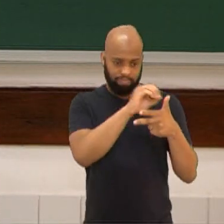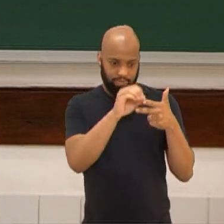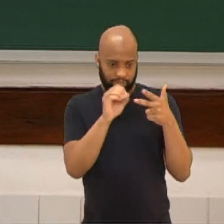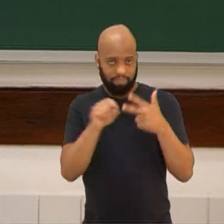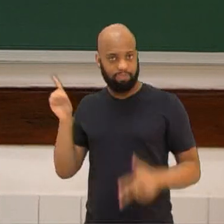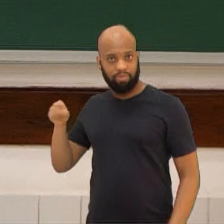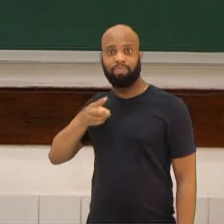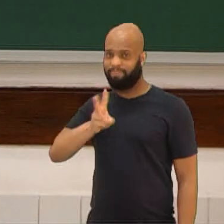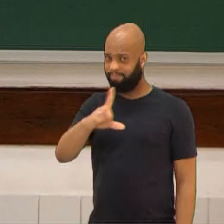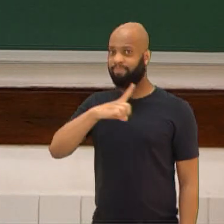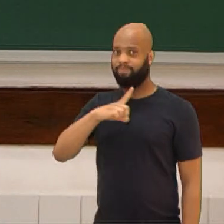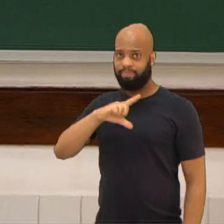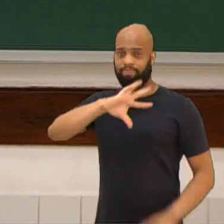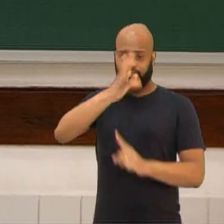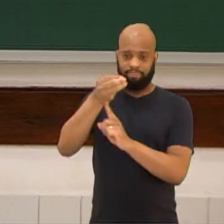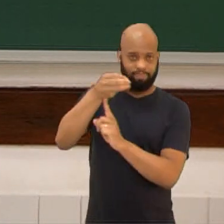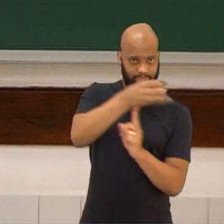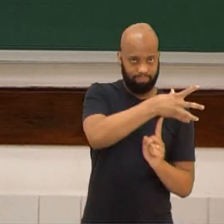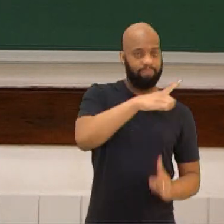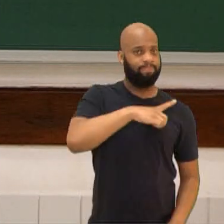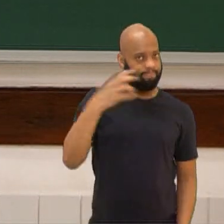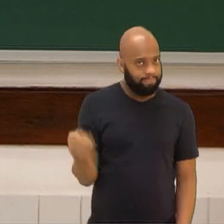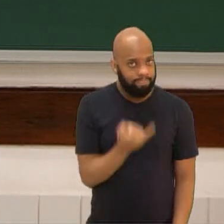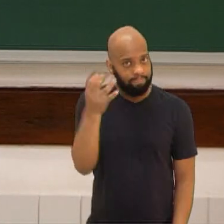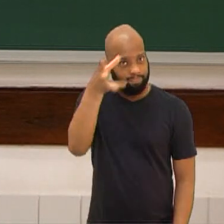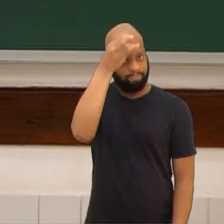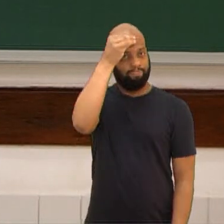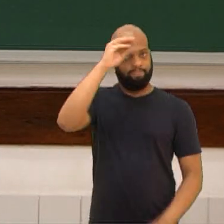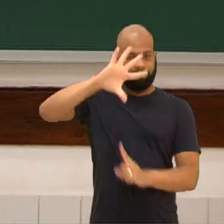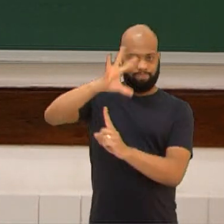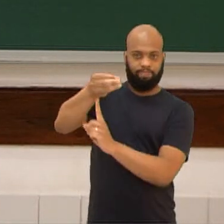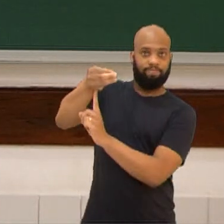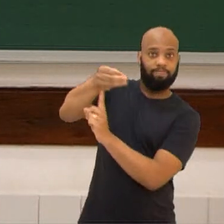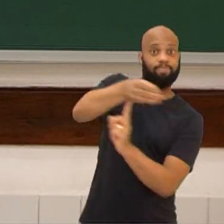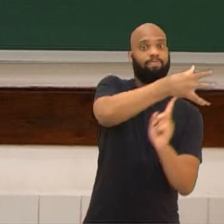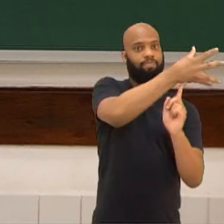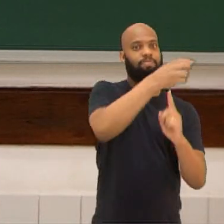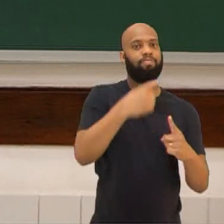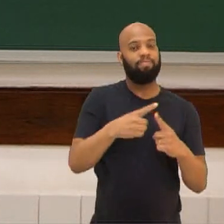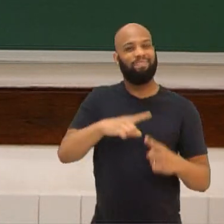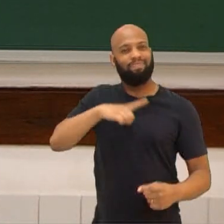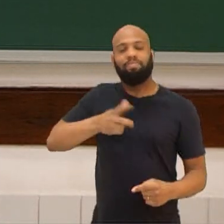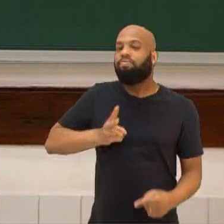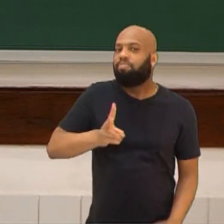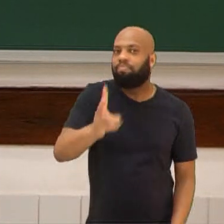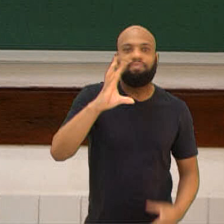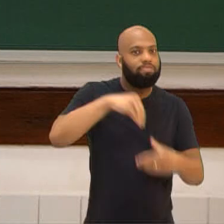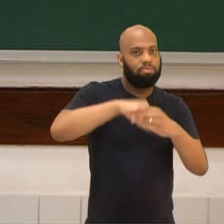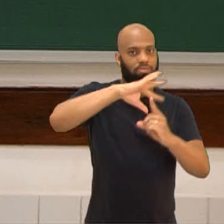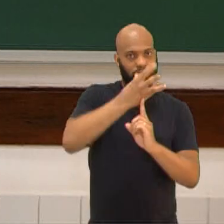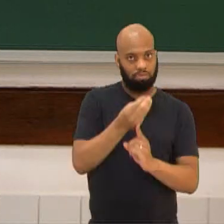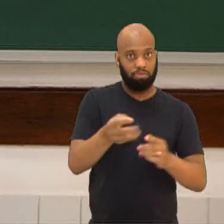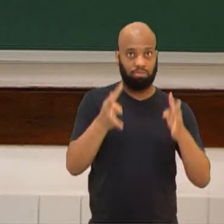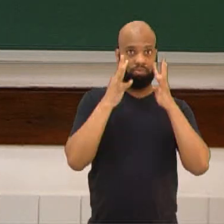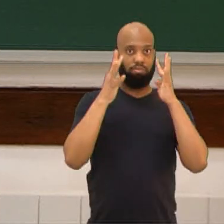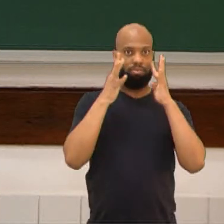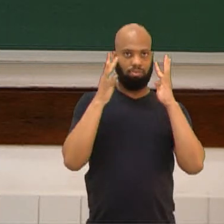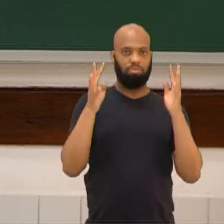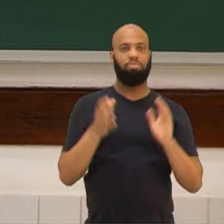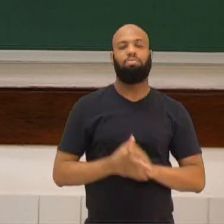bem decorrente do Enem, Semana de Arte Moderna, da arte brasileira, é um dos temas mais explorados no Enem. Então, prestem bem atenção nessa aula.